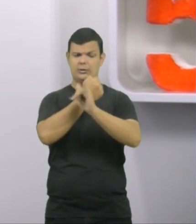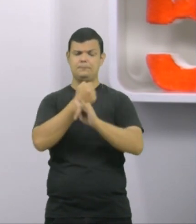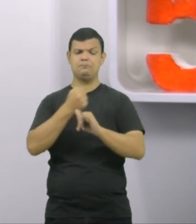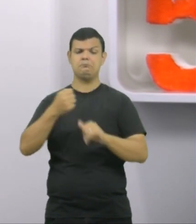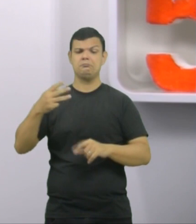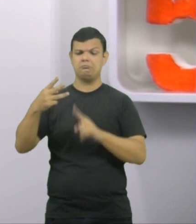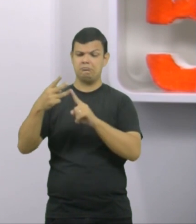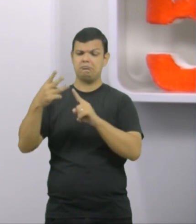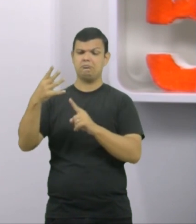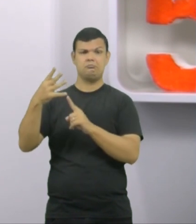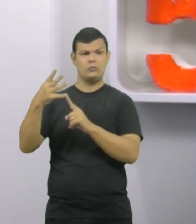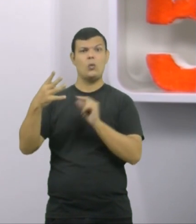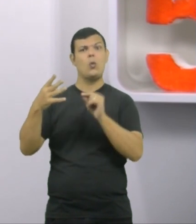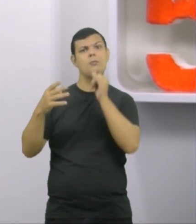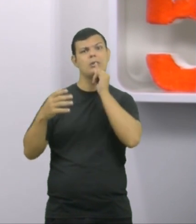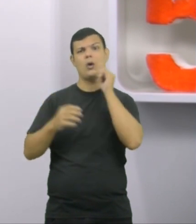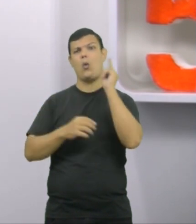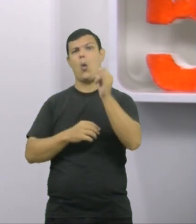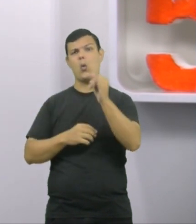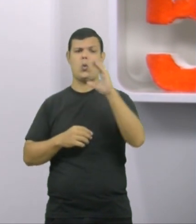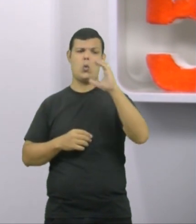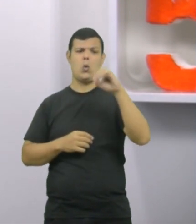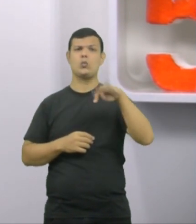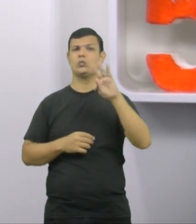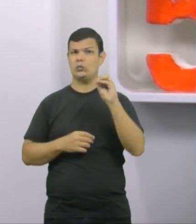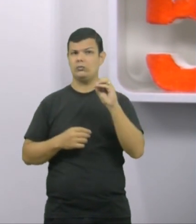O terceiro e o quarto foram contos.